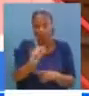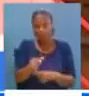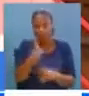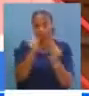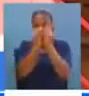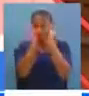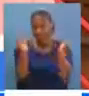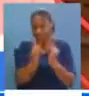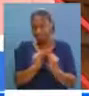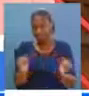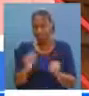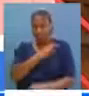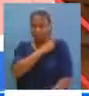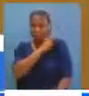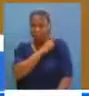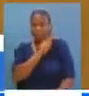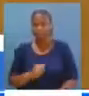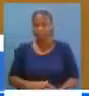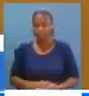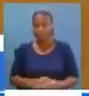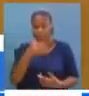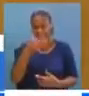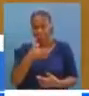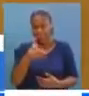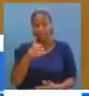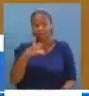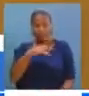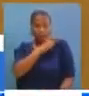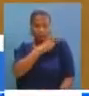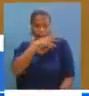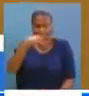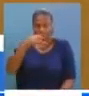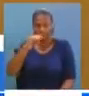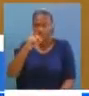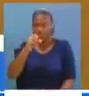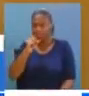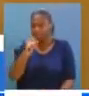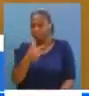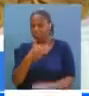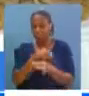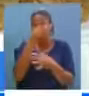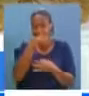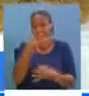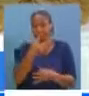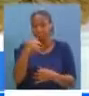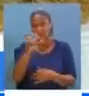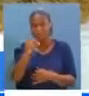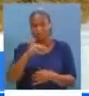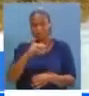a internacionalização da universidade. A semana de campo da Piaget para celebrar o 18º